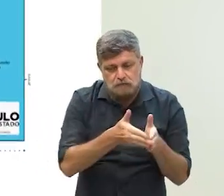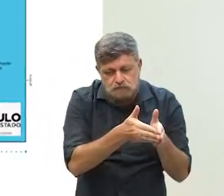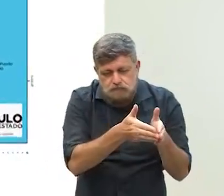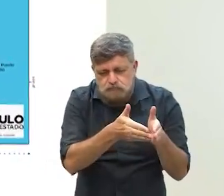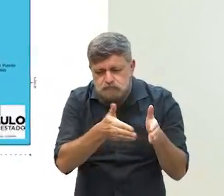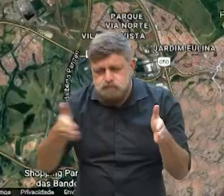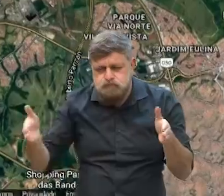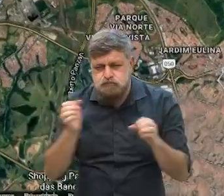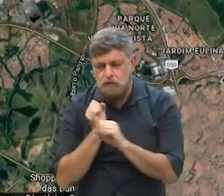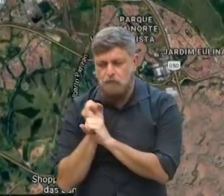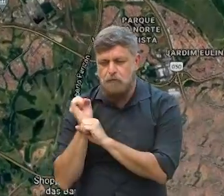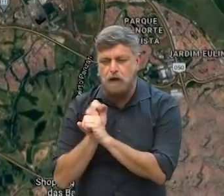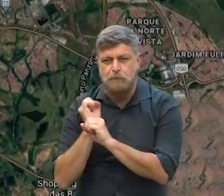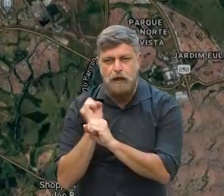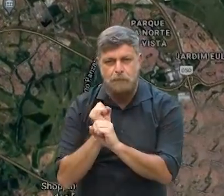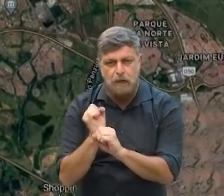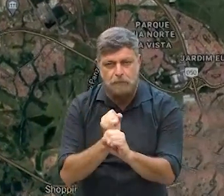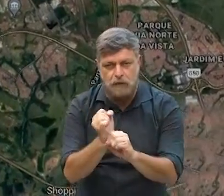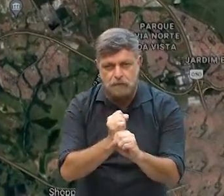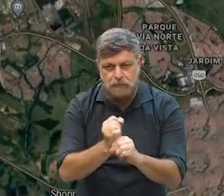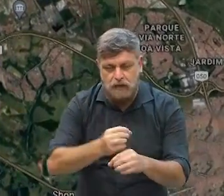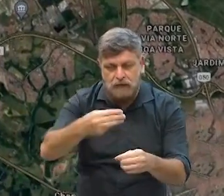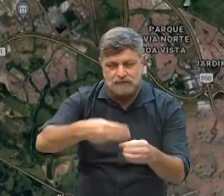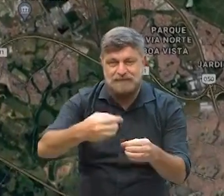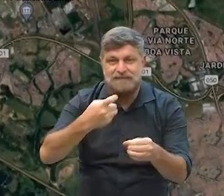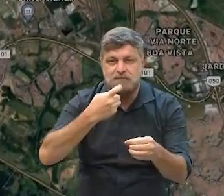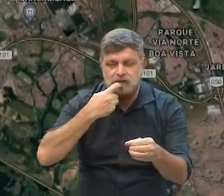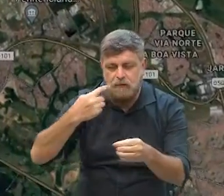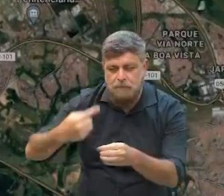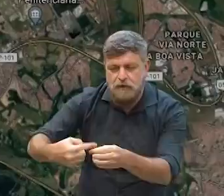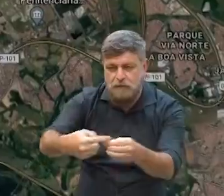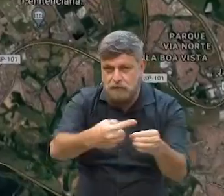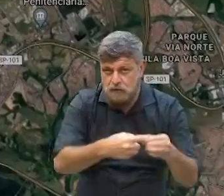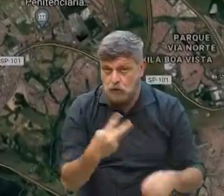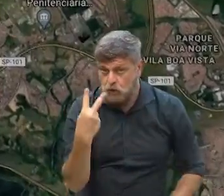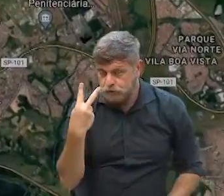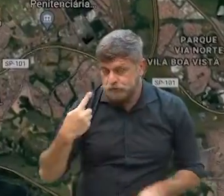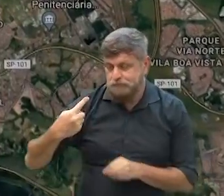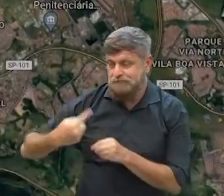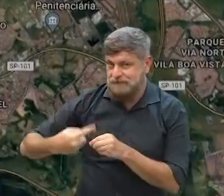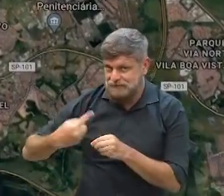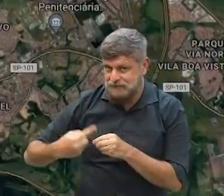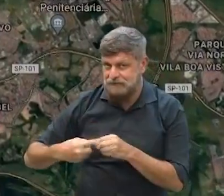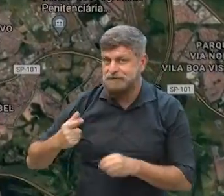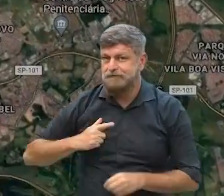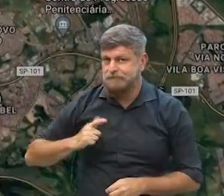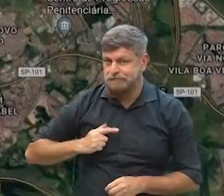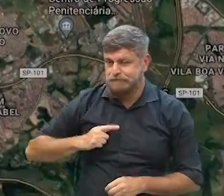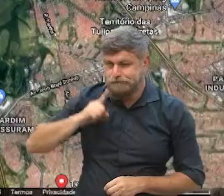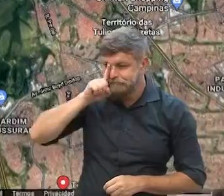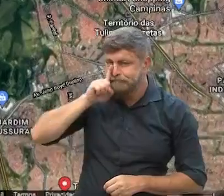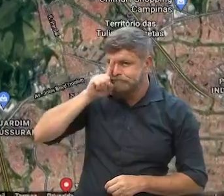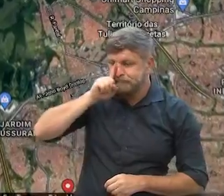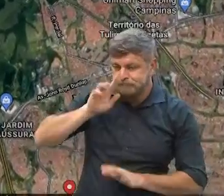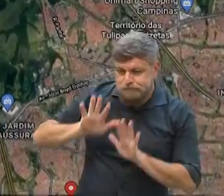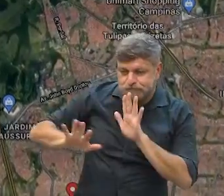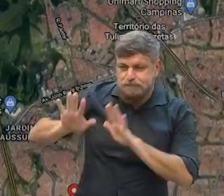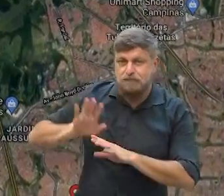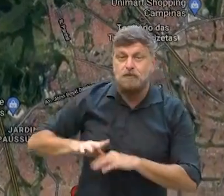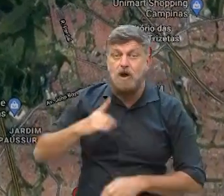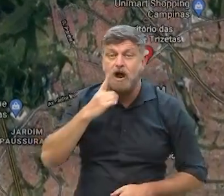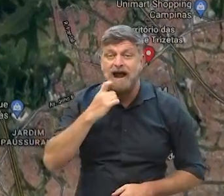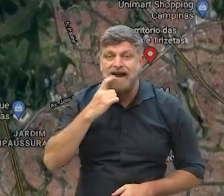últimas décadas. Na região metropolitana de Campinas, 2 municípios estão na faixa vermelha, ou seja,